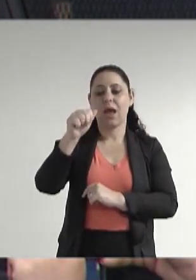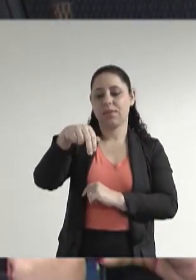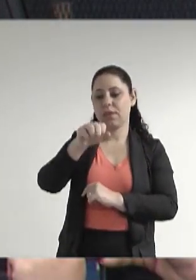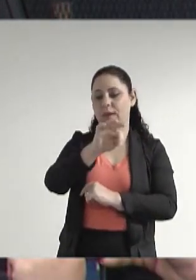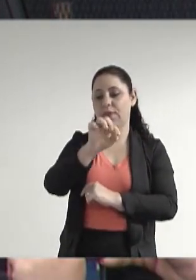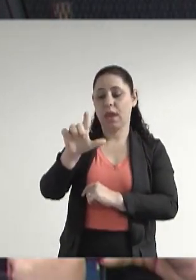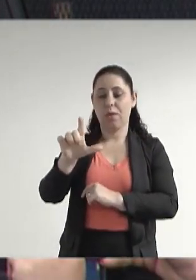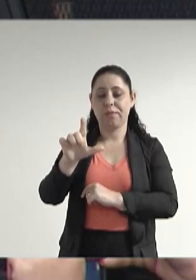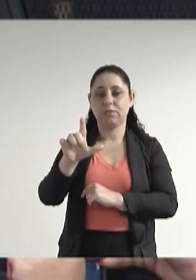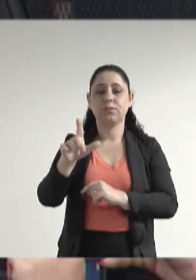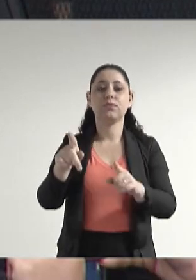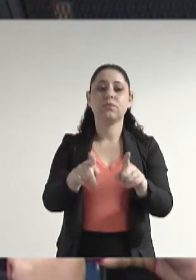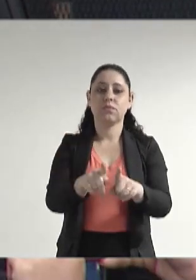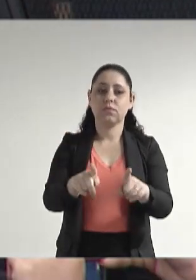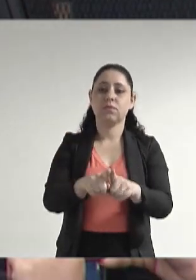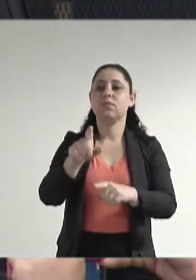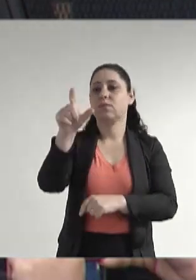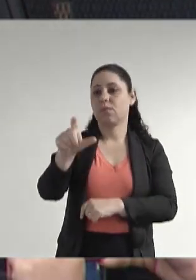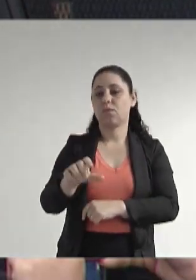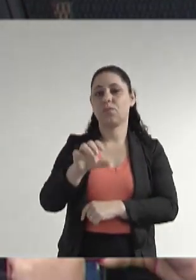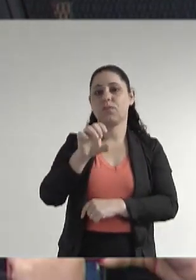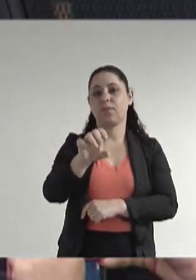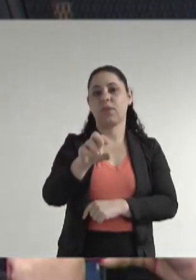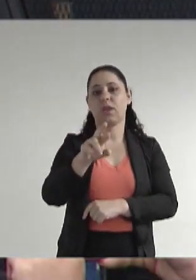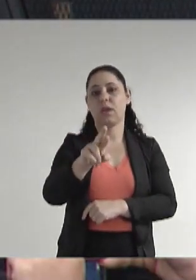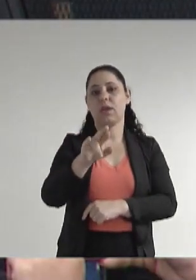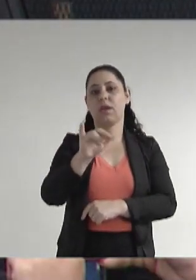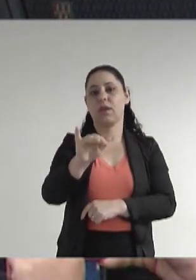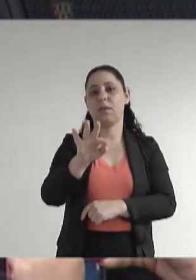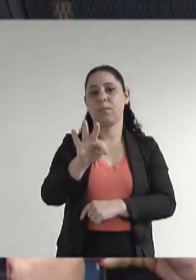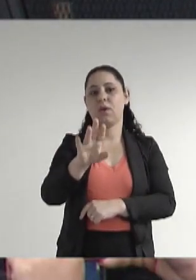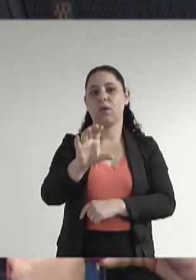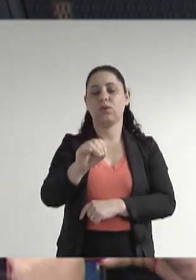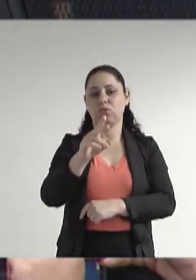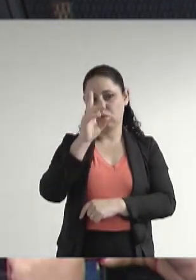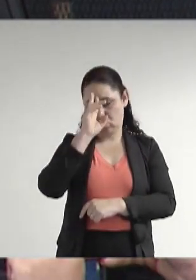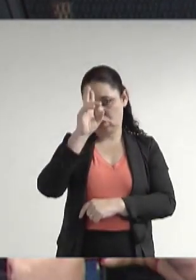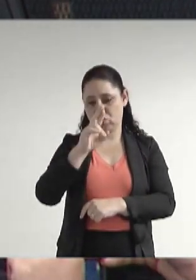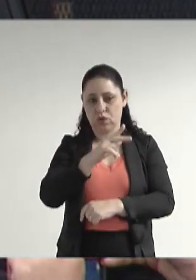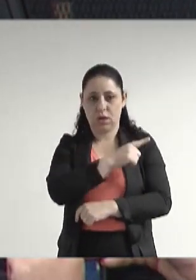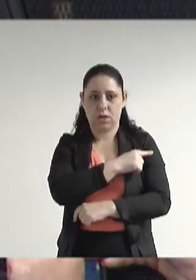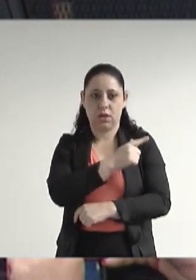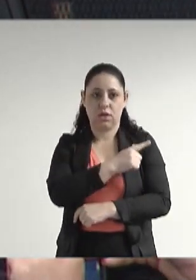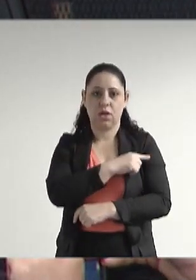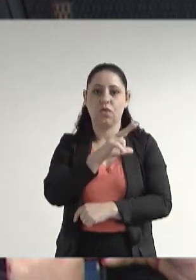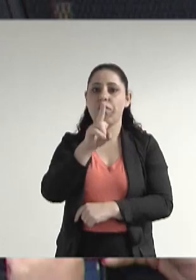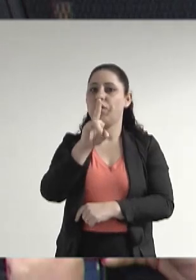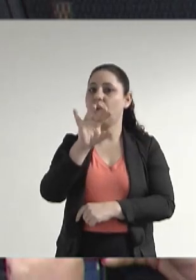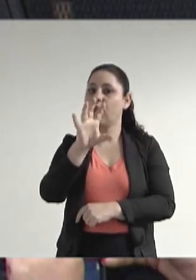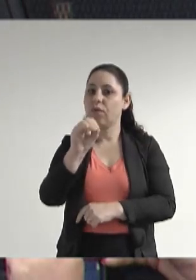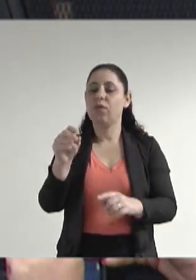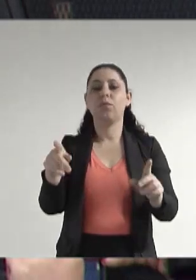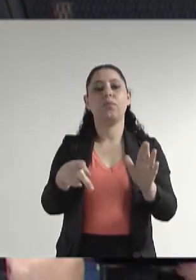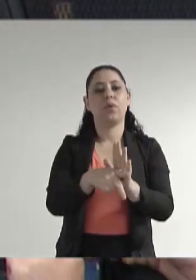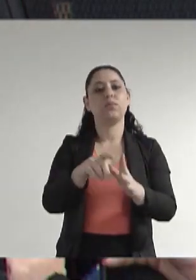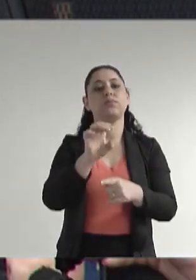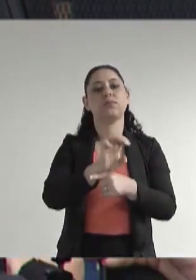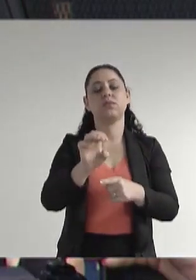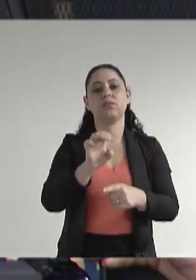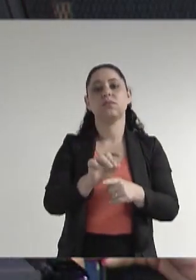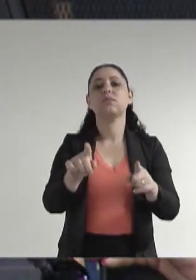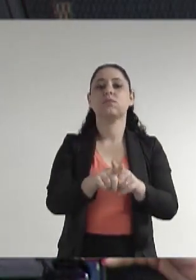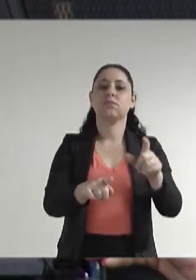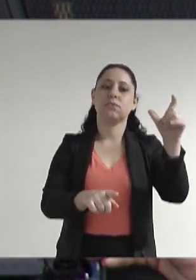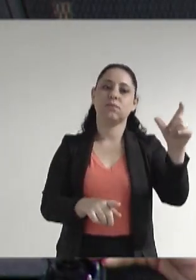Anatel, ao excelentíssimo senhor Heriberto Liberati, gerente regional da operadora Viva em Mato Grosso do Sul, e